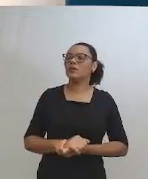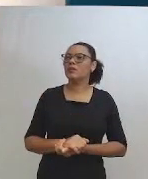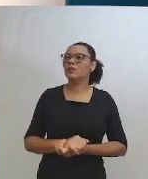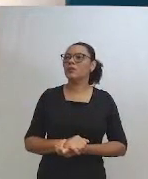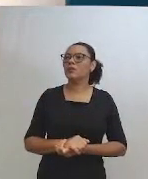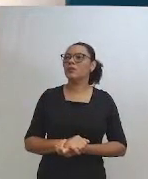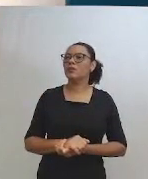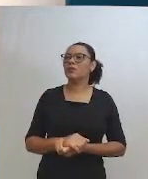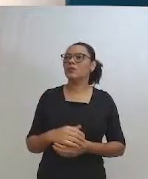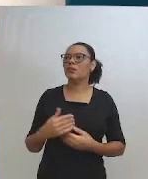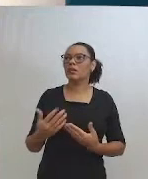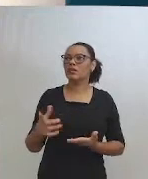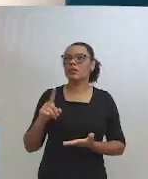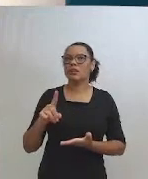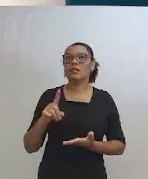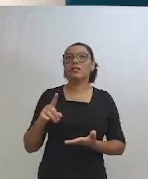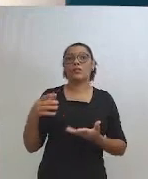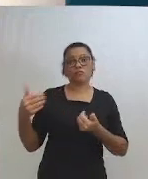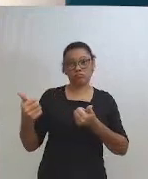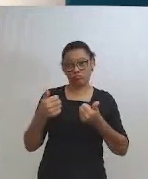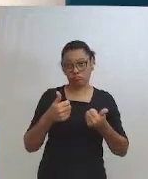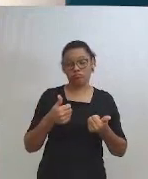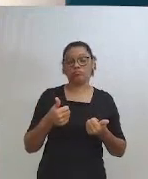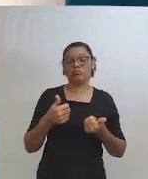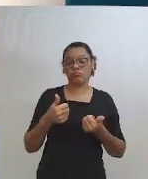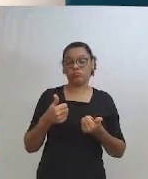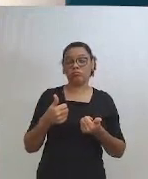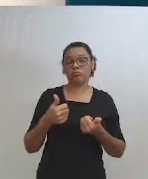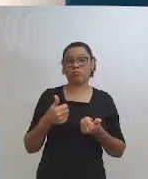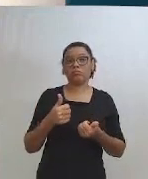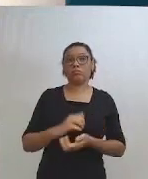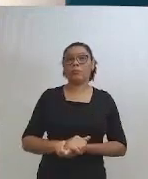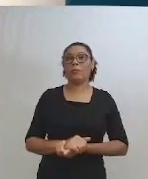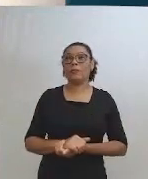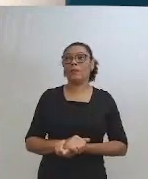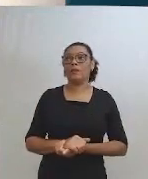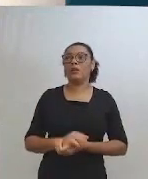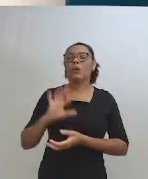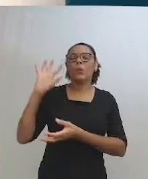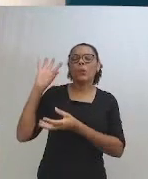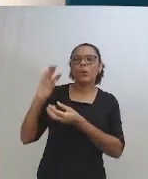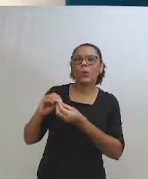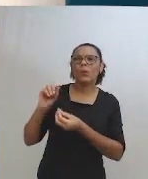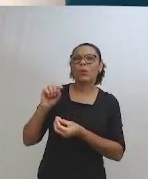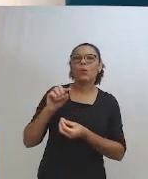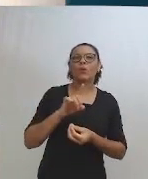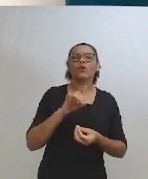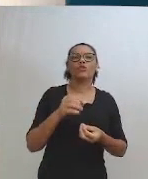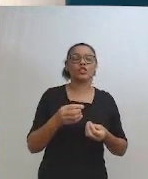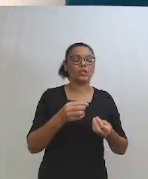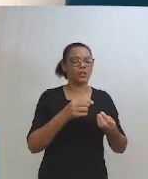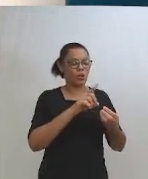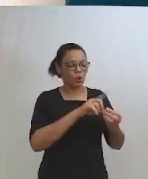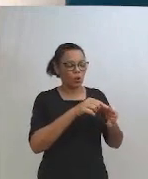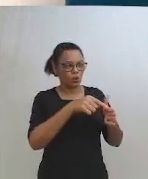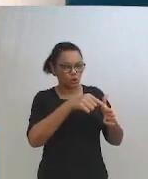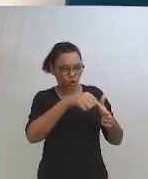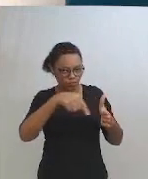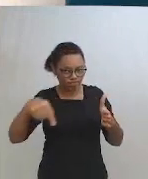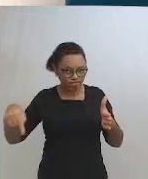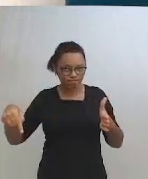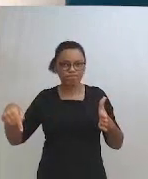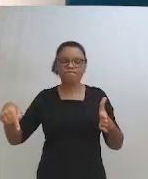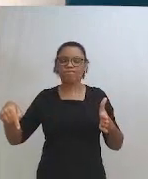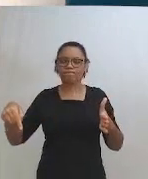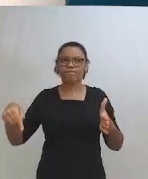bem adotou o subprocurador-geral da República, Paulo Eduardo Bueno, conclui que a data do recebimento da denúncia até a data da publicação da sentença de pronúncia transcorreram